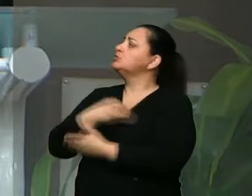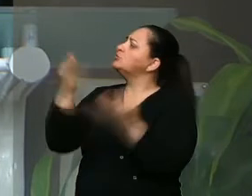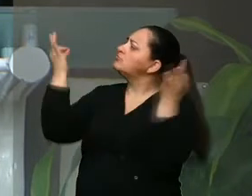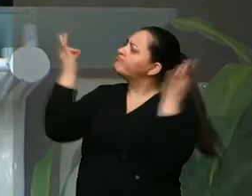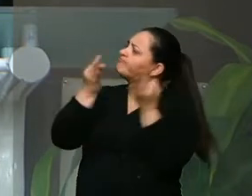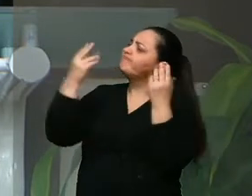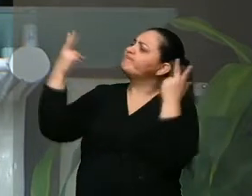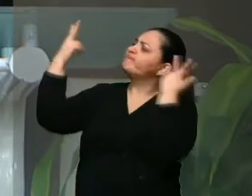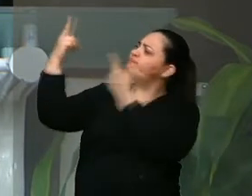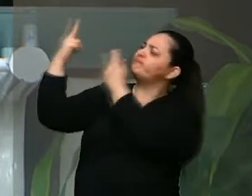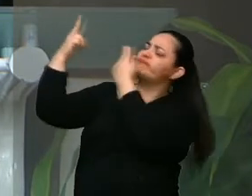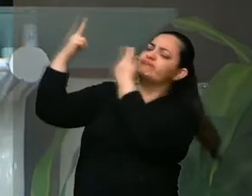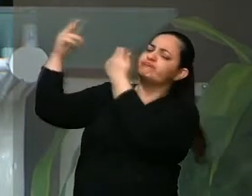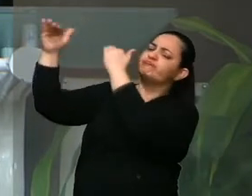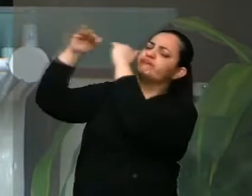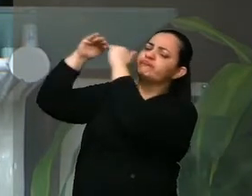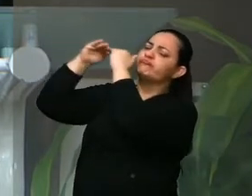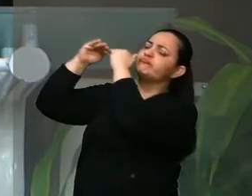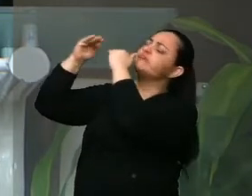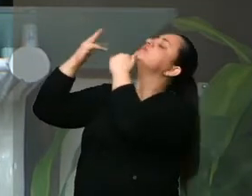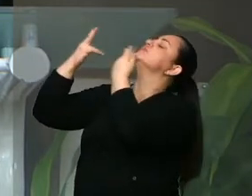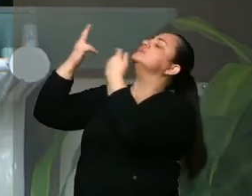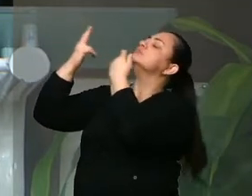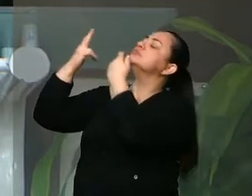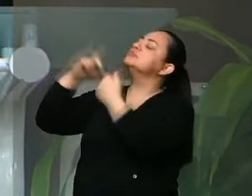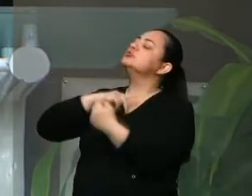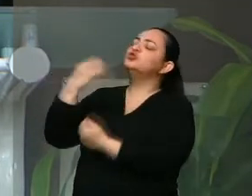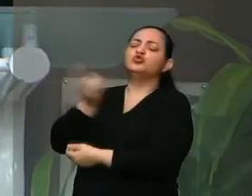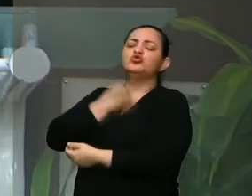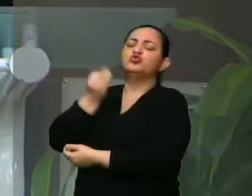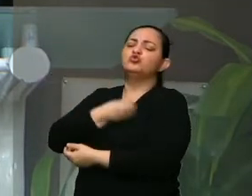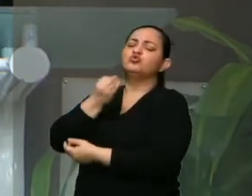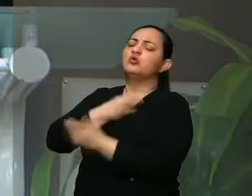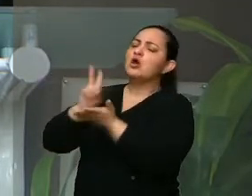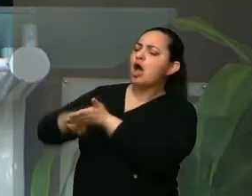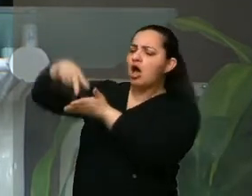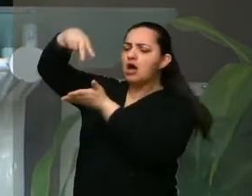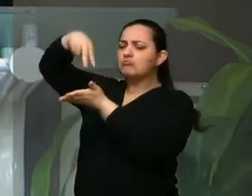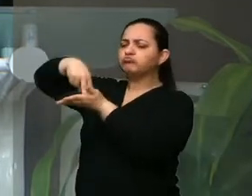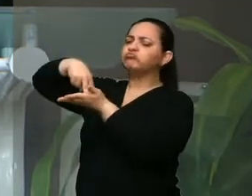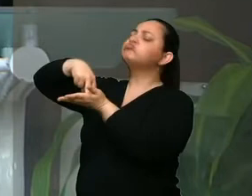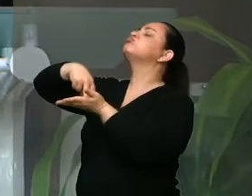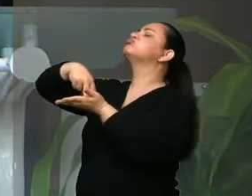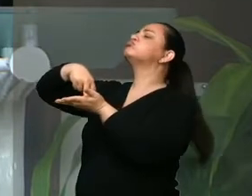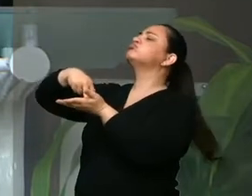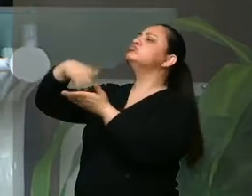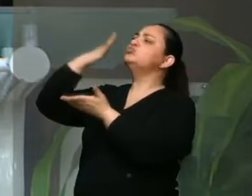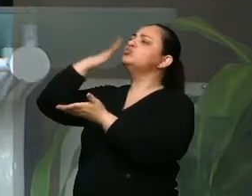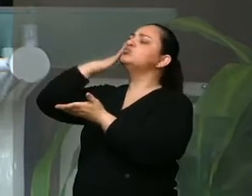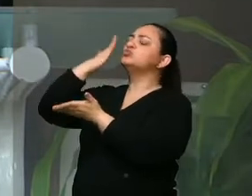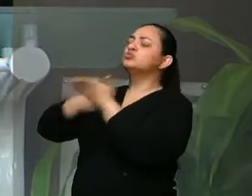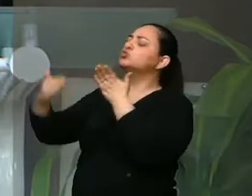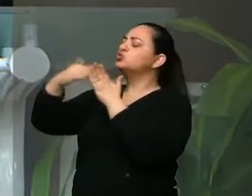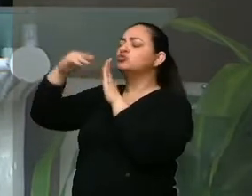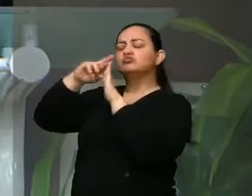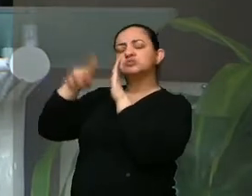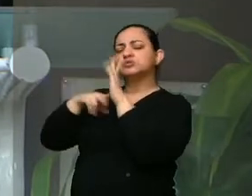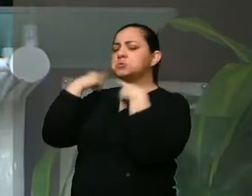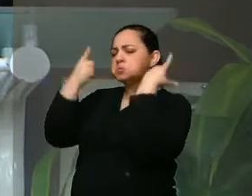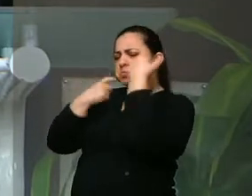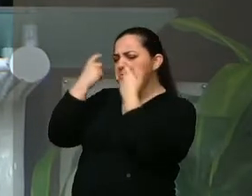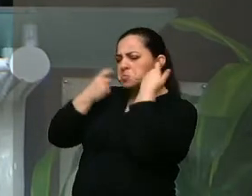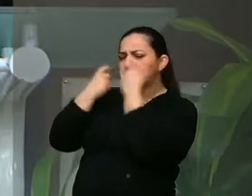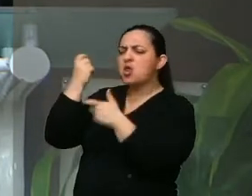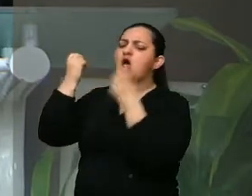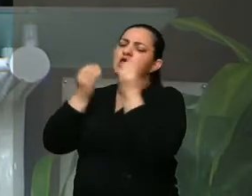como senhor ele vive ele se posiciona pela tua palavra ele não está preocupado se